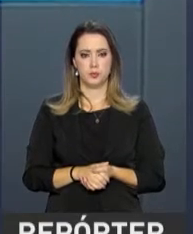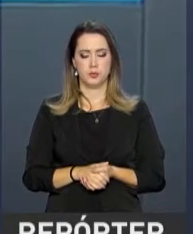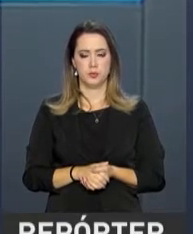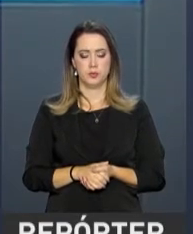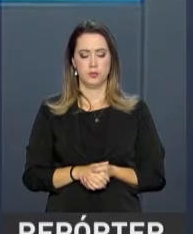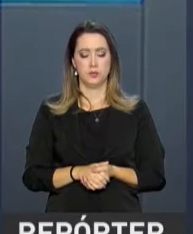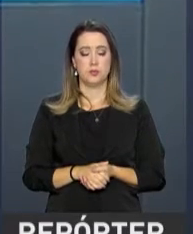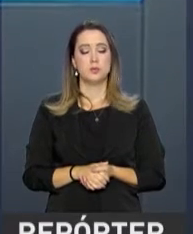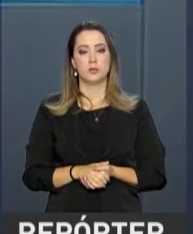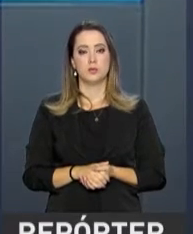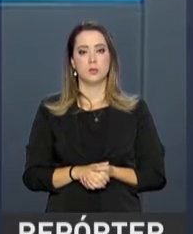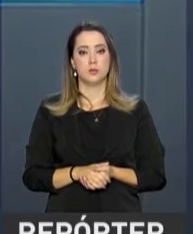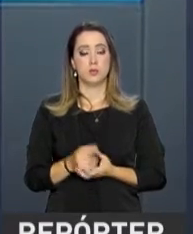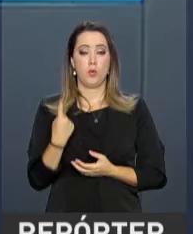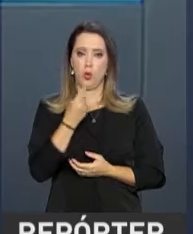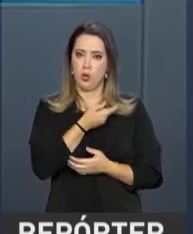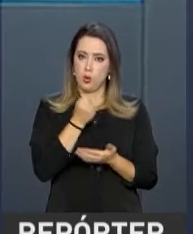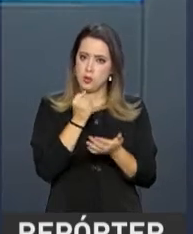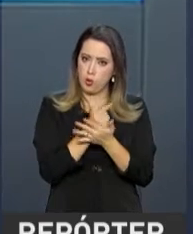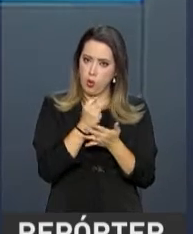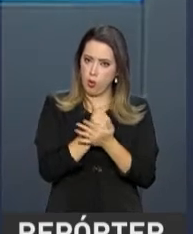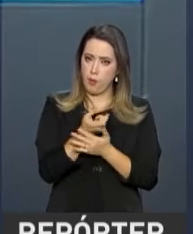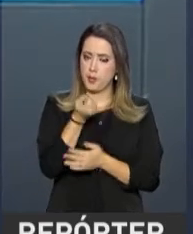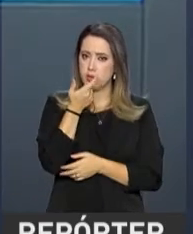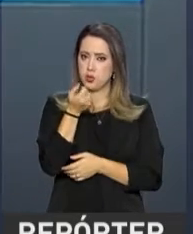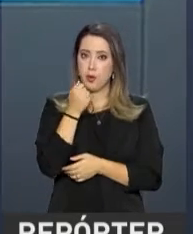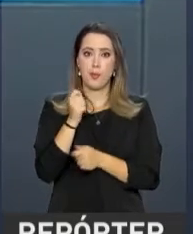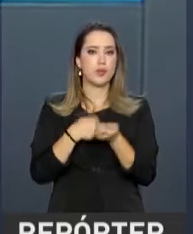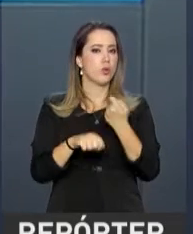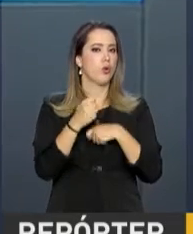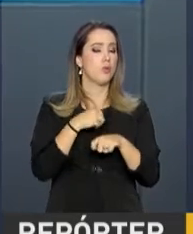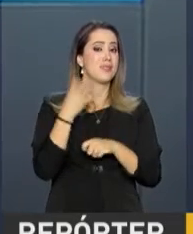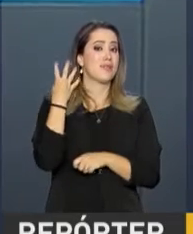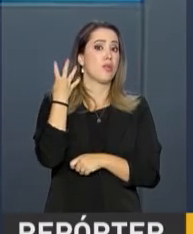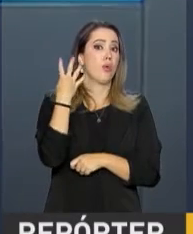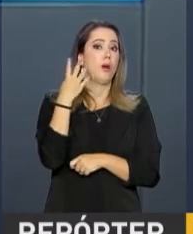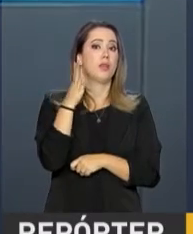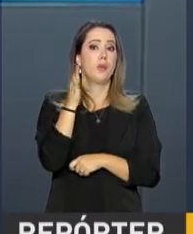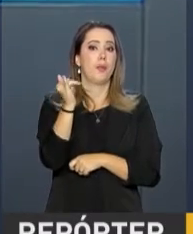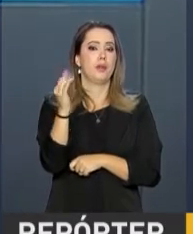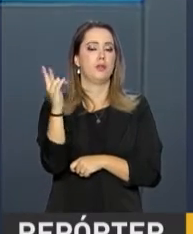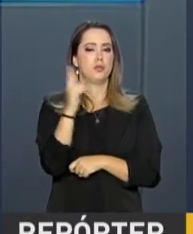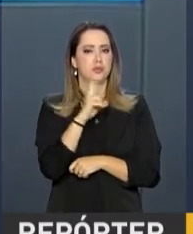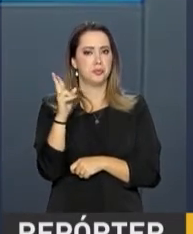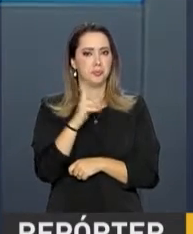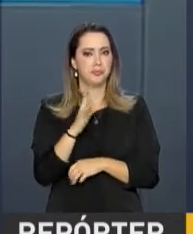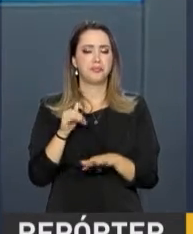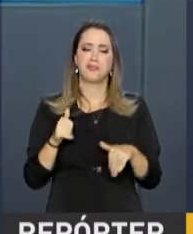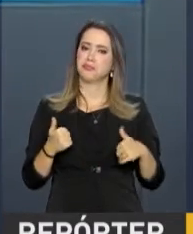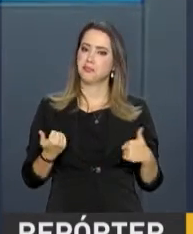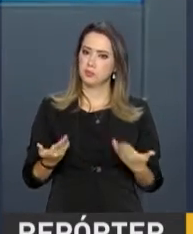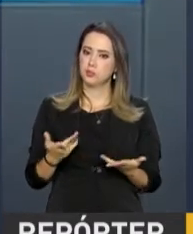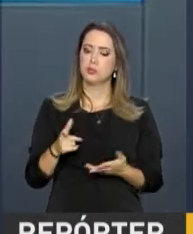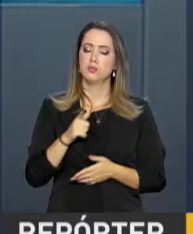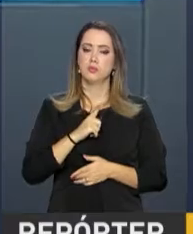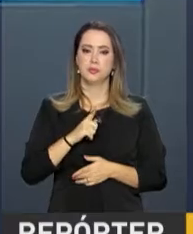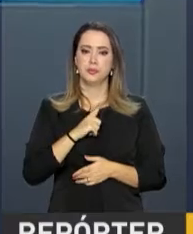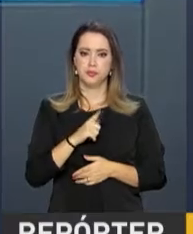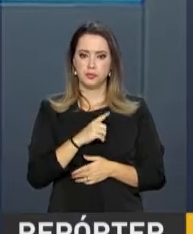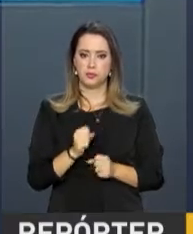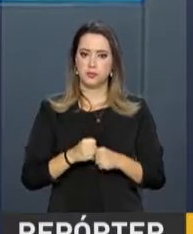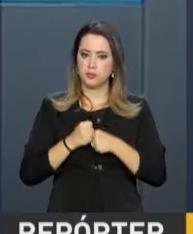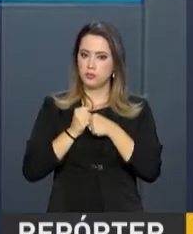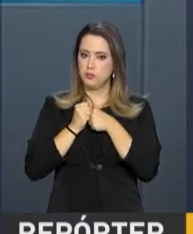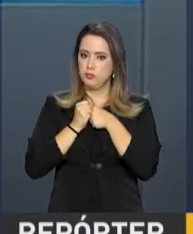nós em compra de medicamentos e economizamos 4 bilhões de reais desde que assumi o ministério então nós temos 11